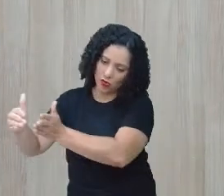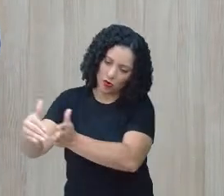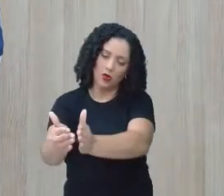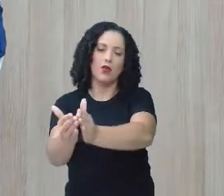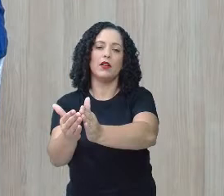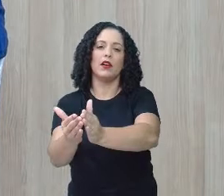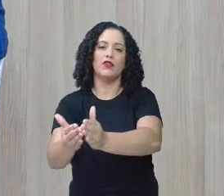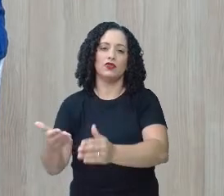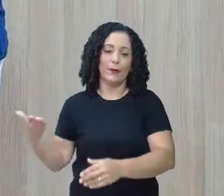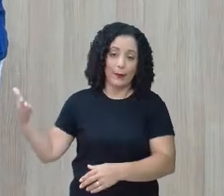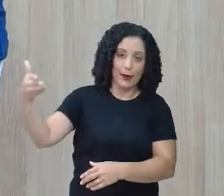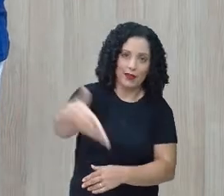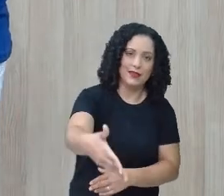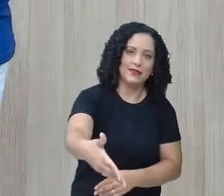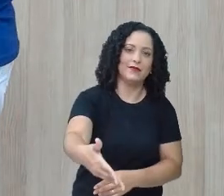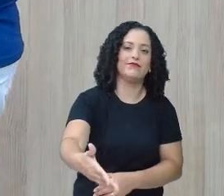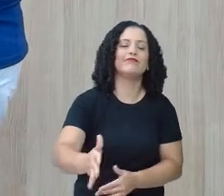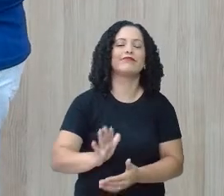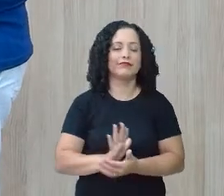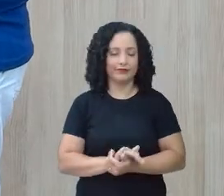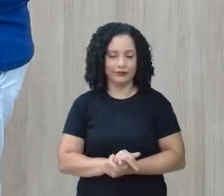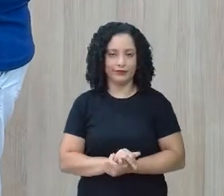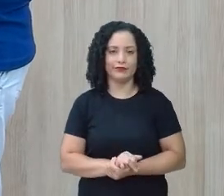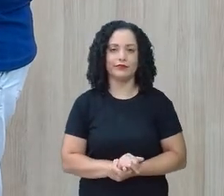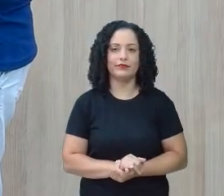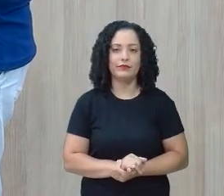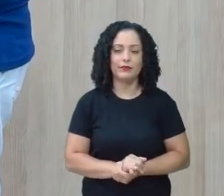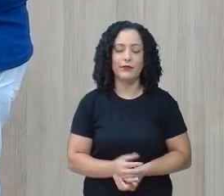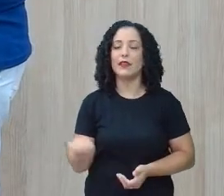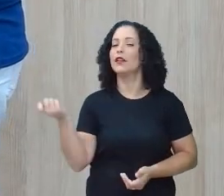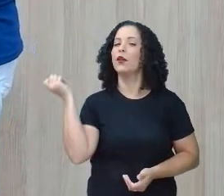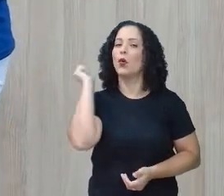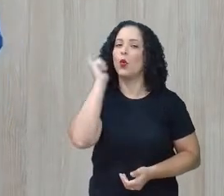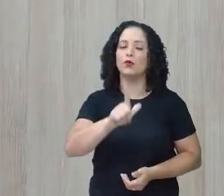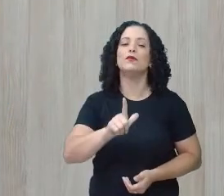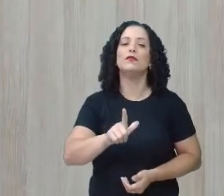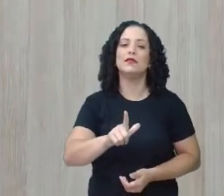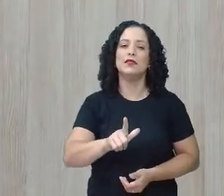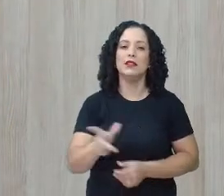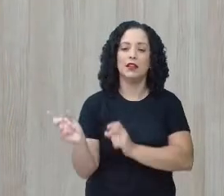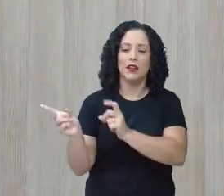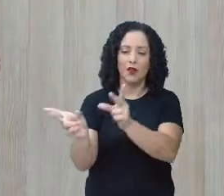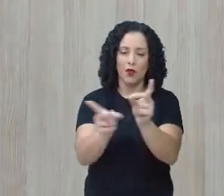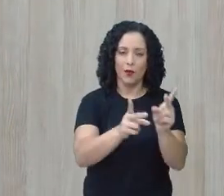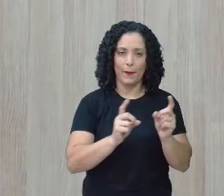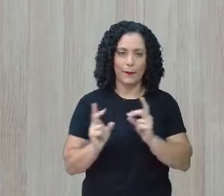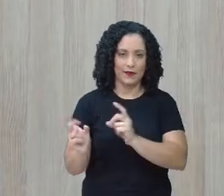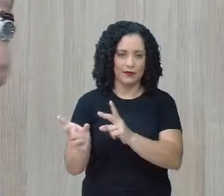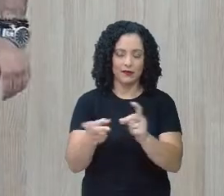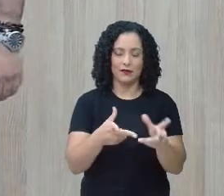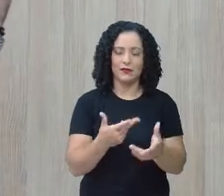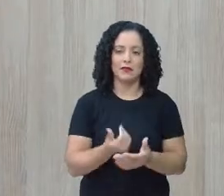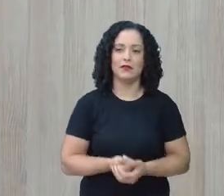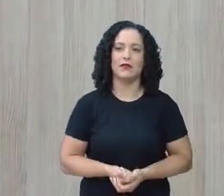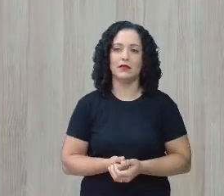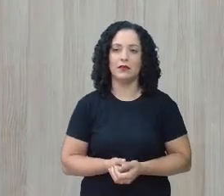né, evitando o bloqueio e realizar, né, o comércio. Outra coisa, né,